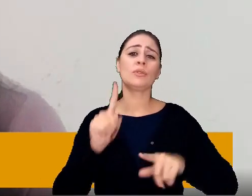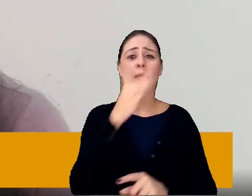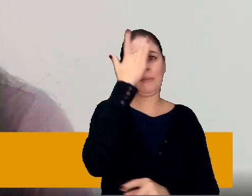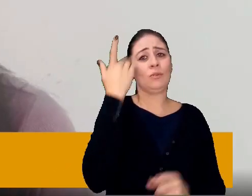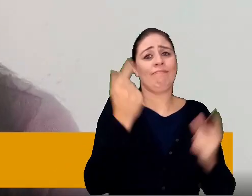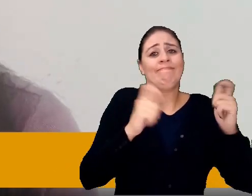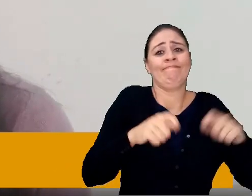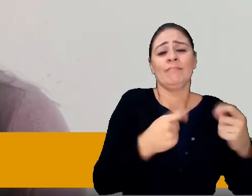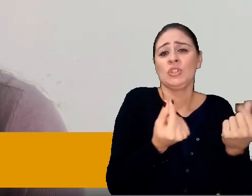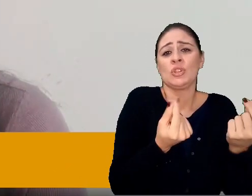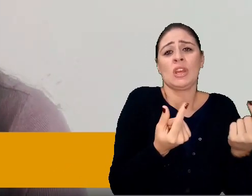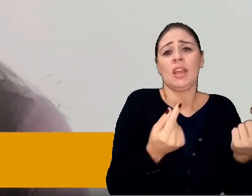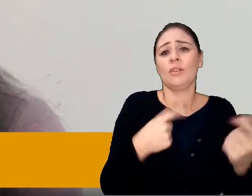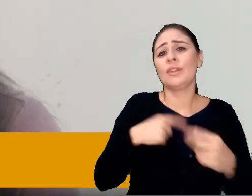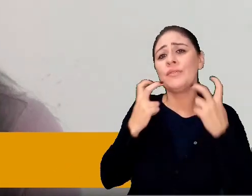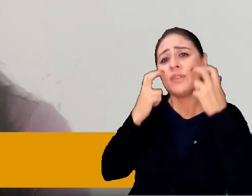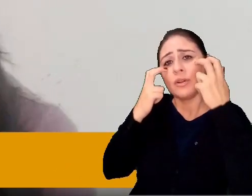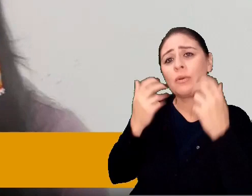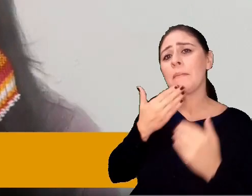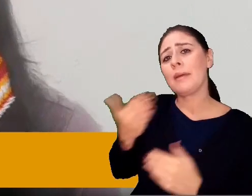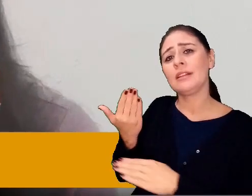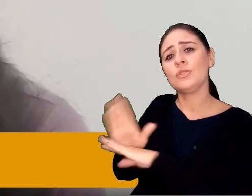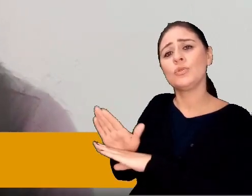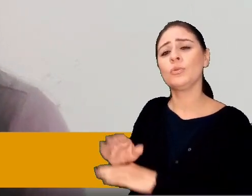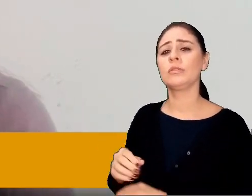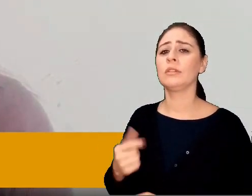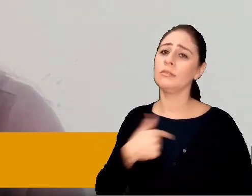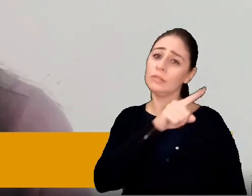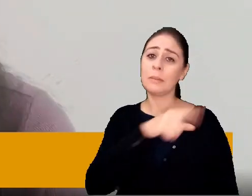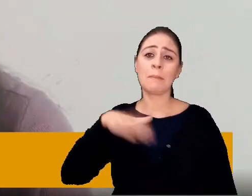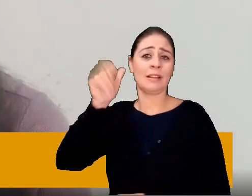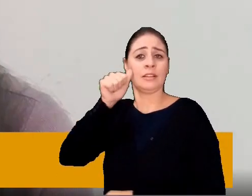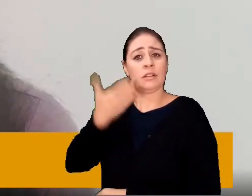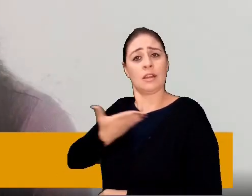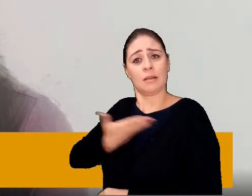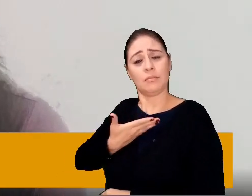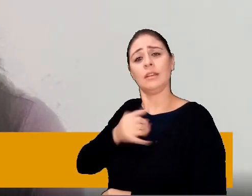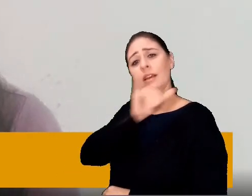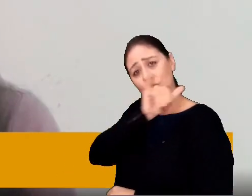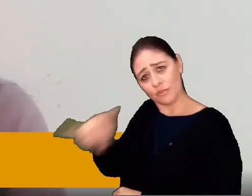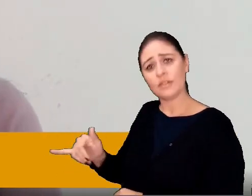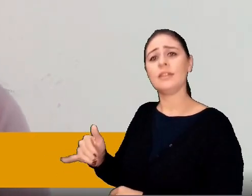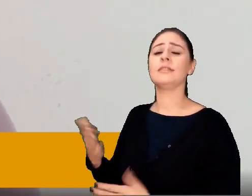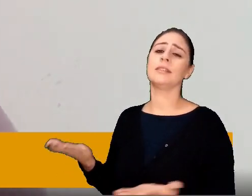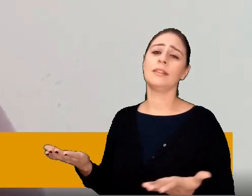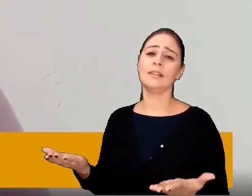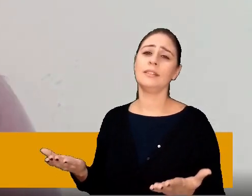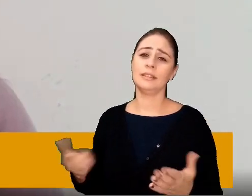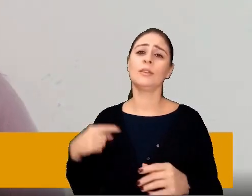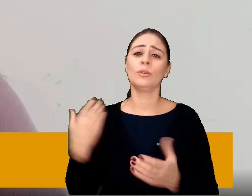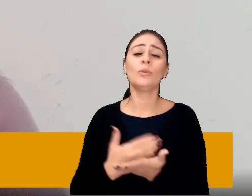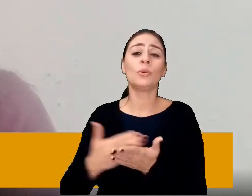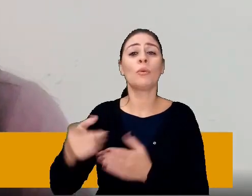um fundo que a gente possa se ajudar. De repente, uma está passando uma necessidade ali, tem vergonha de falar para alguém, de pedir ajuda, fala com aquela que você tem